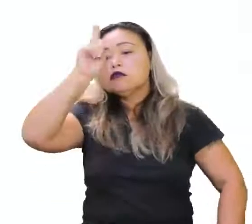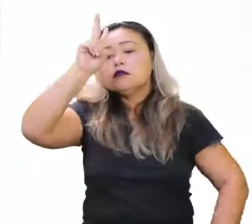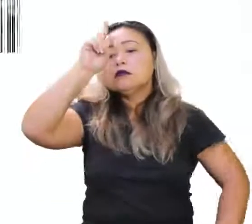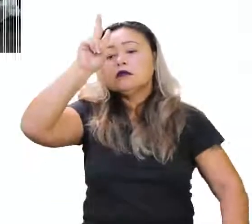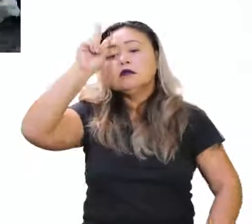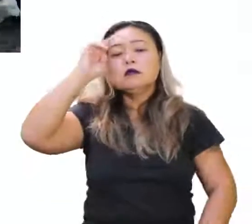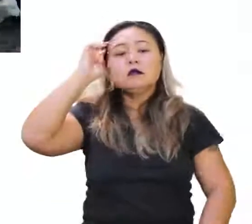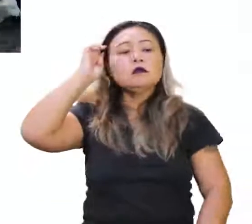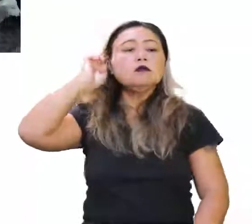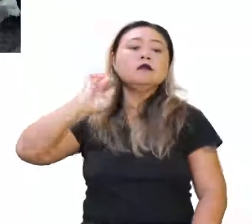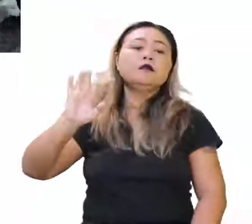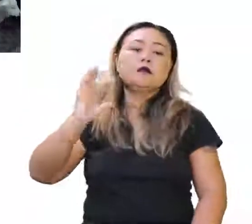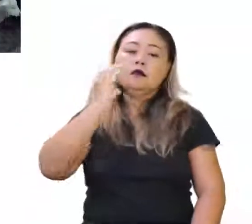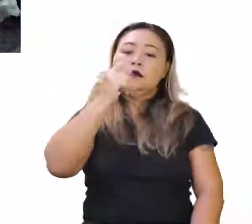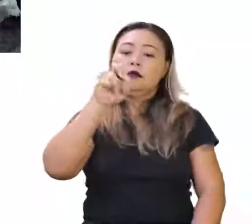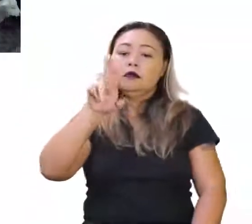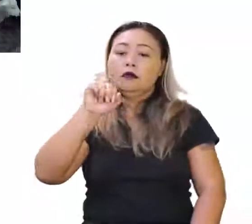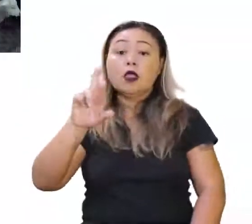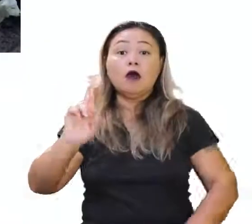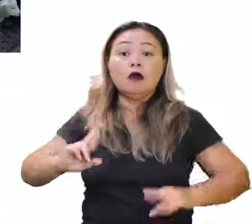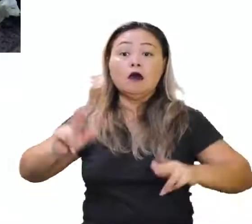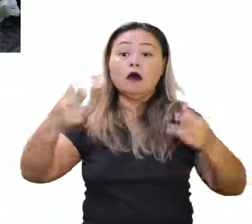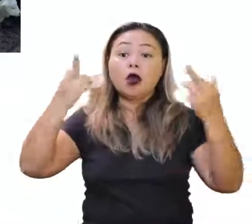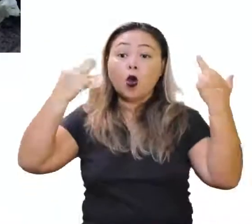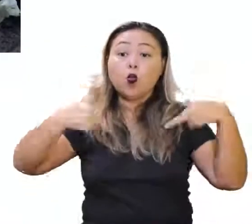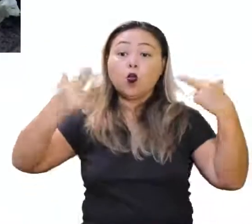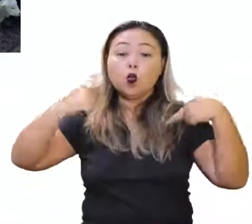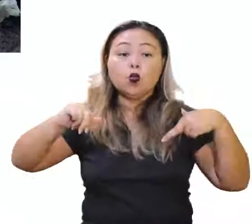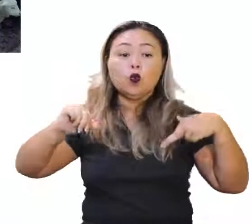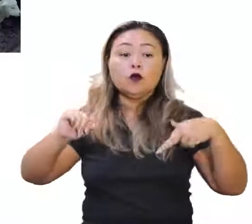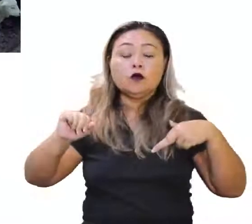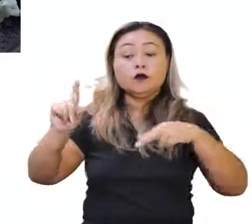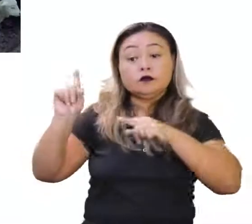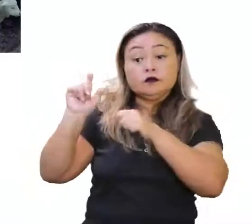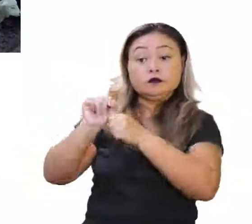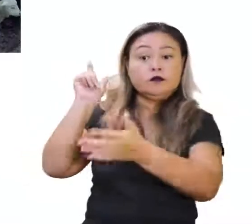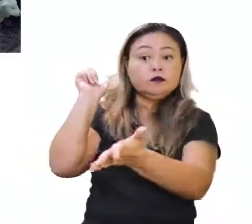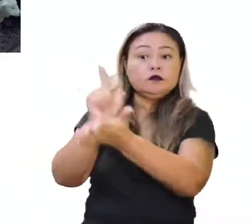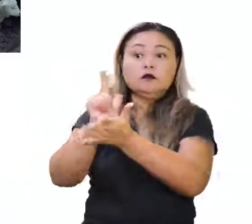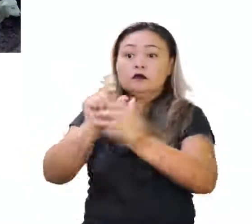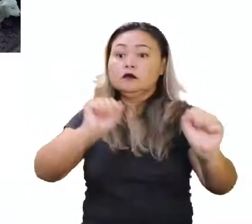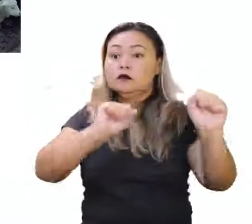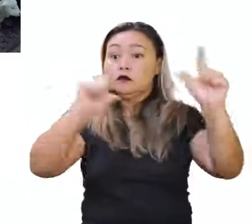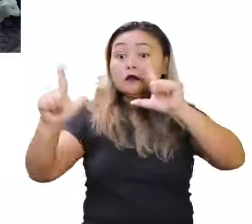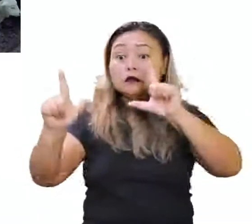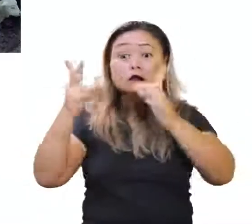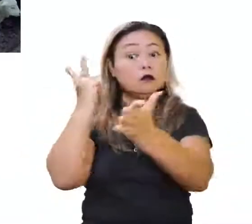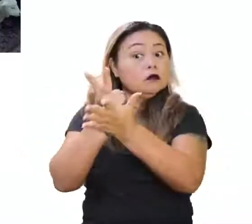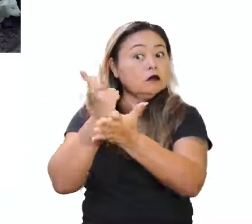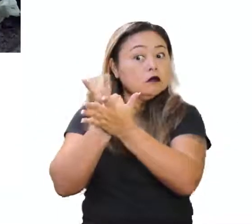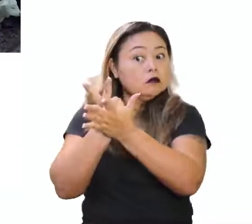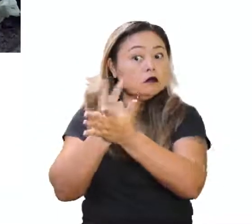ó. Caprino e ovinos. Esse slide é o mesmo.